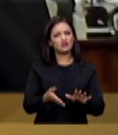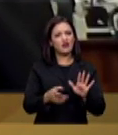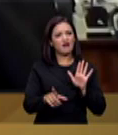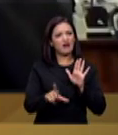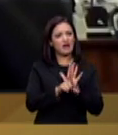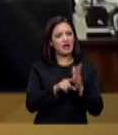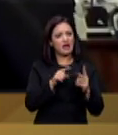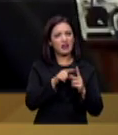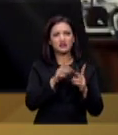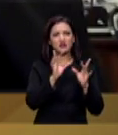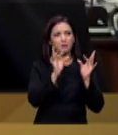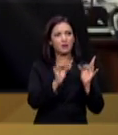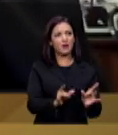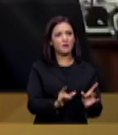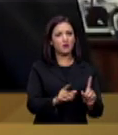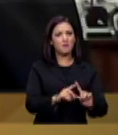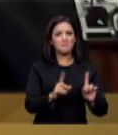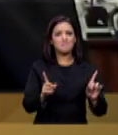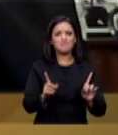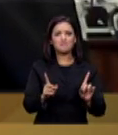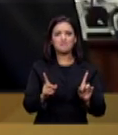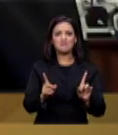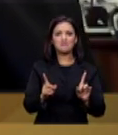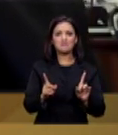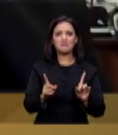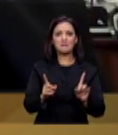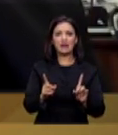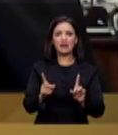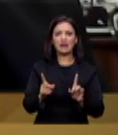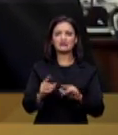norma, parece que a prática está levando a uma certa